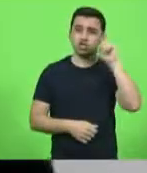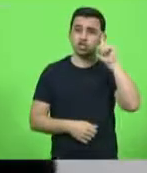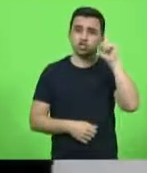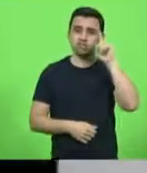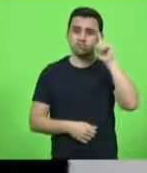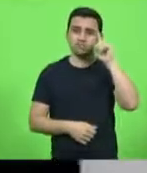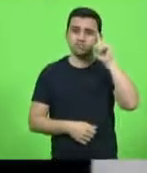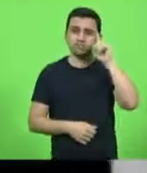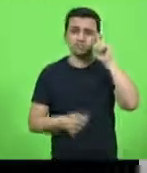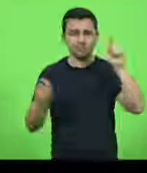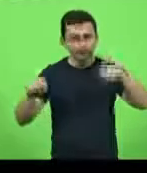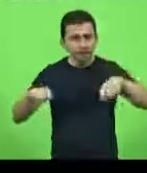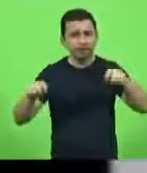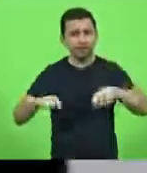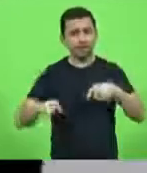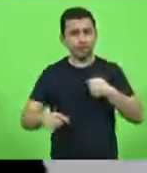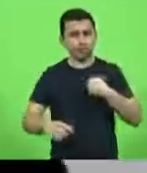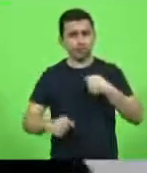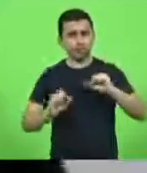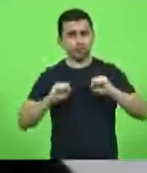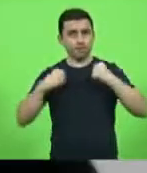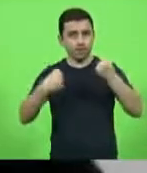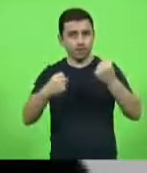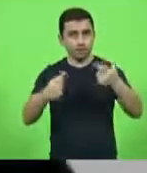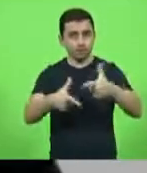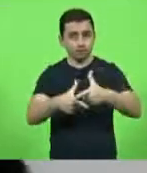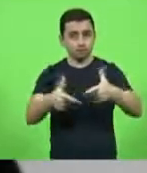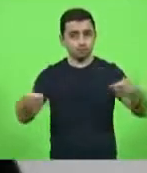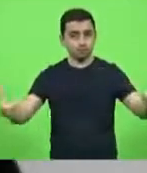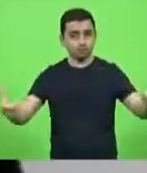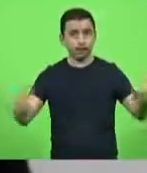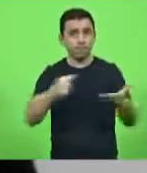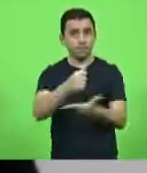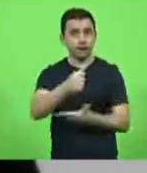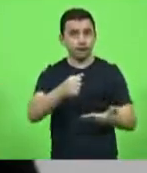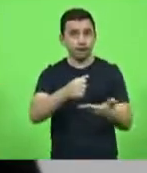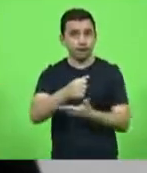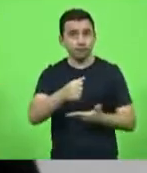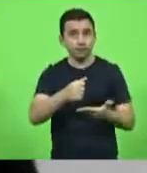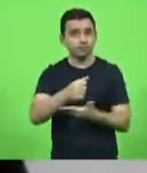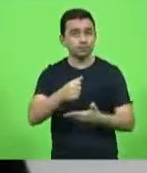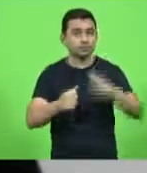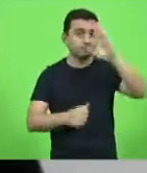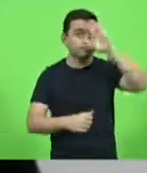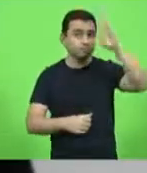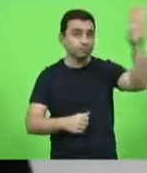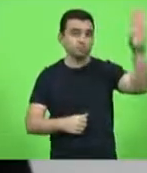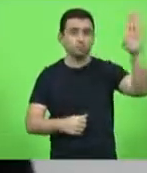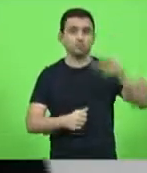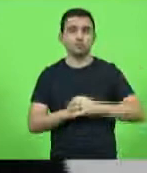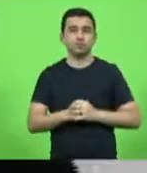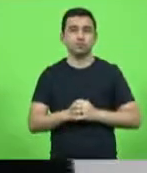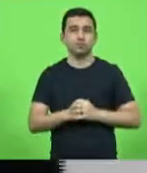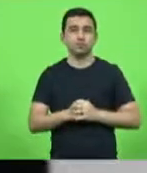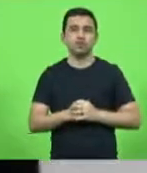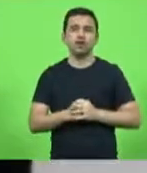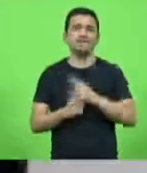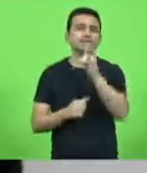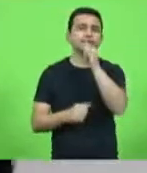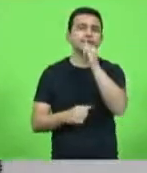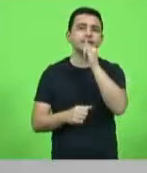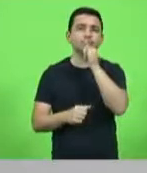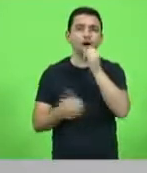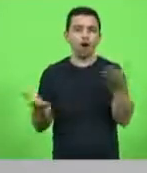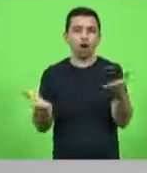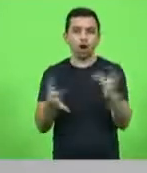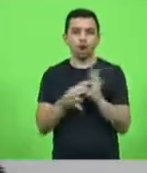tenho defendido também que se amplie esta base das prioridades e sinto como exemplo agora